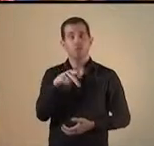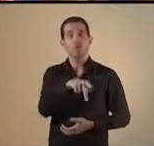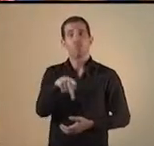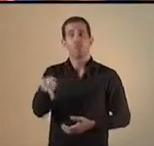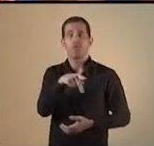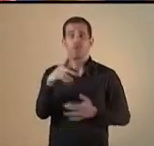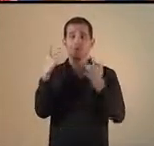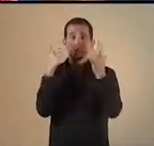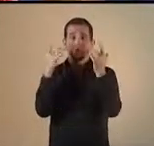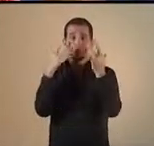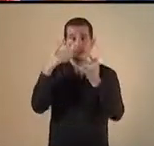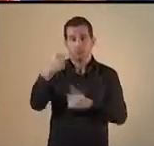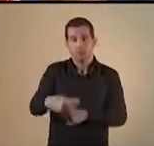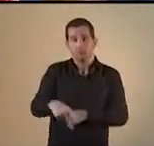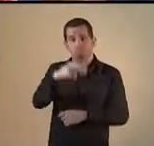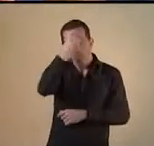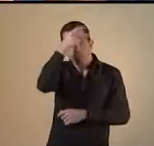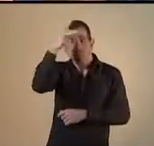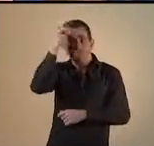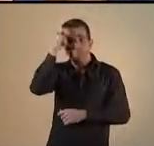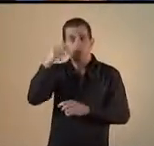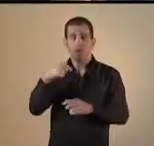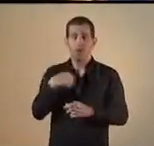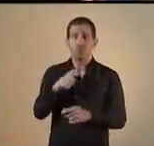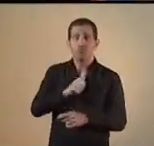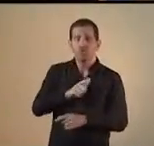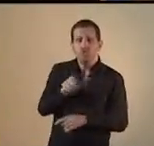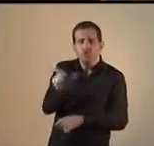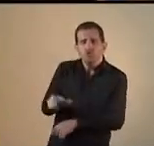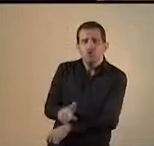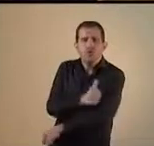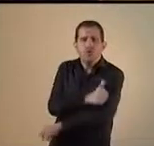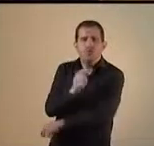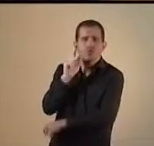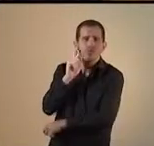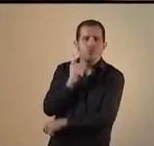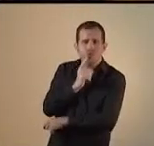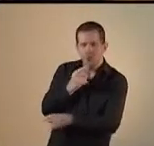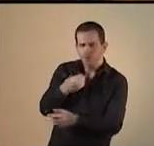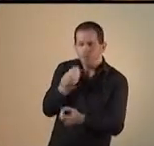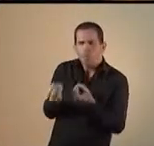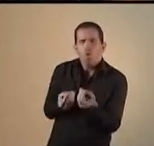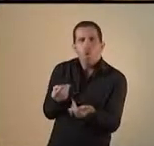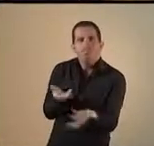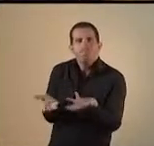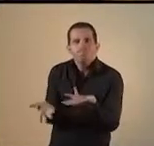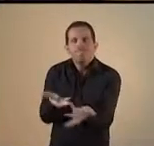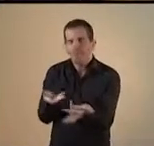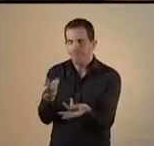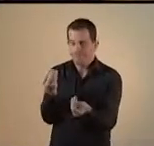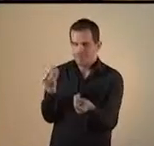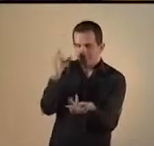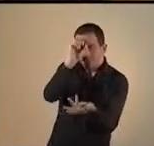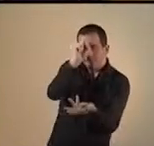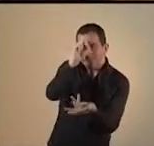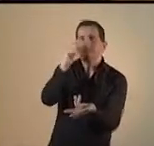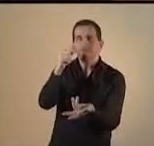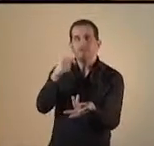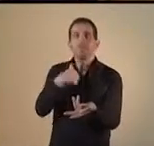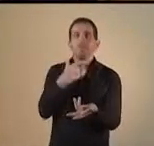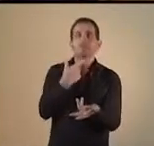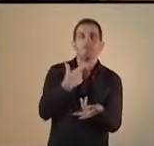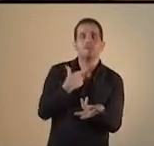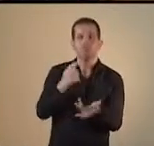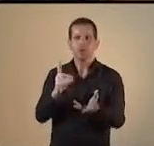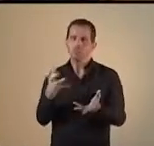cênicas na rede municipal, e eu tinha um aluno surdo e eu tive muito interesse em aprender, né, para poder